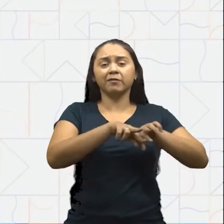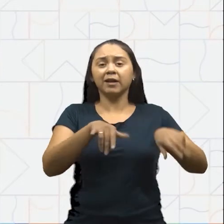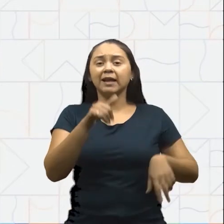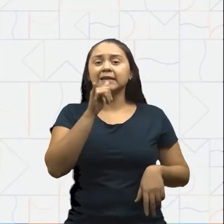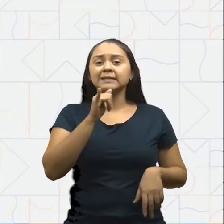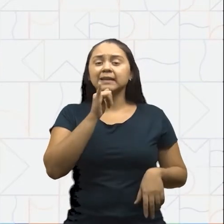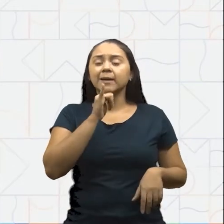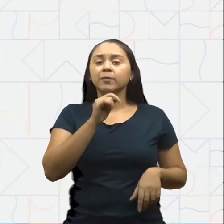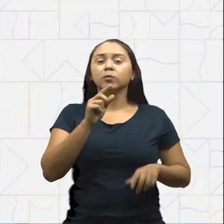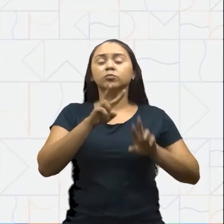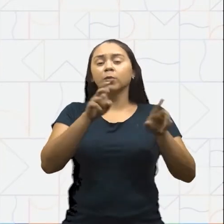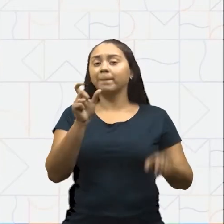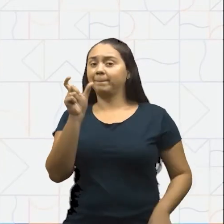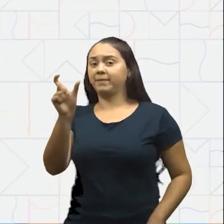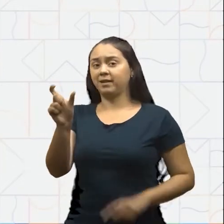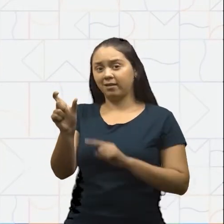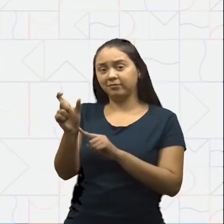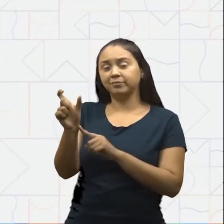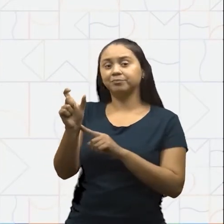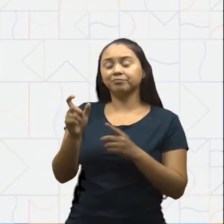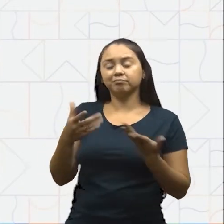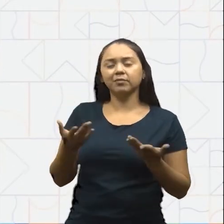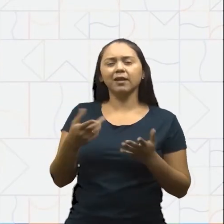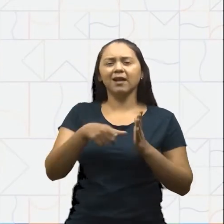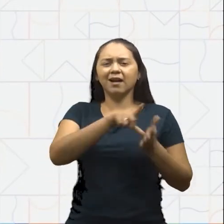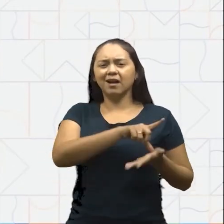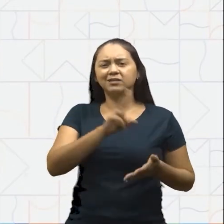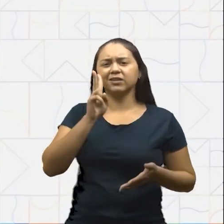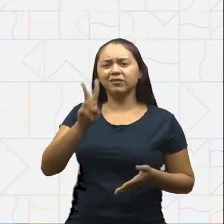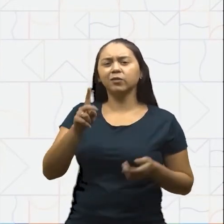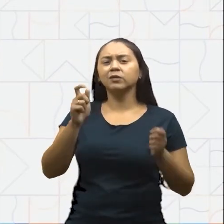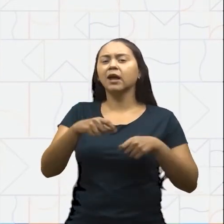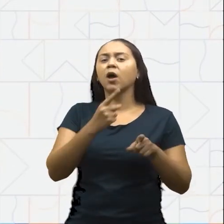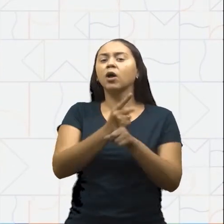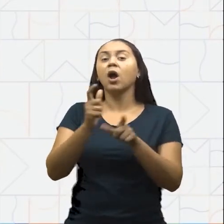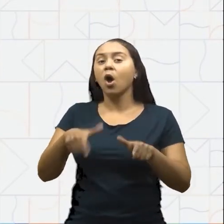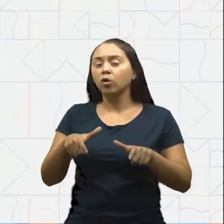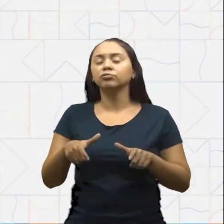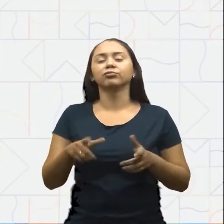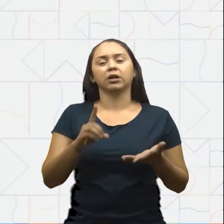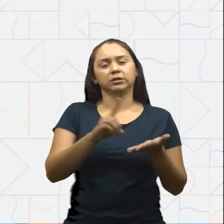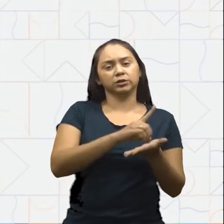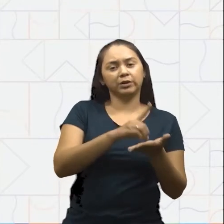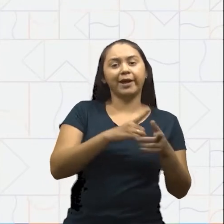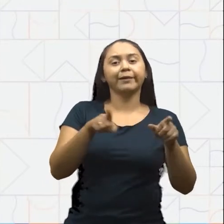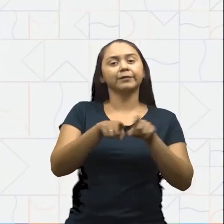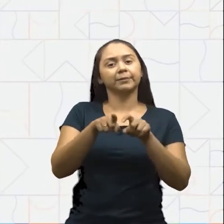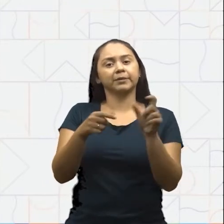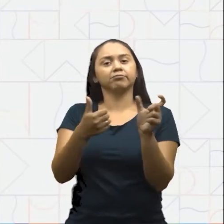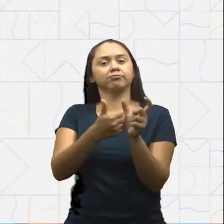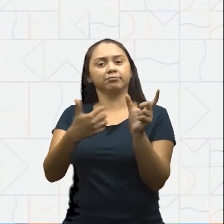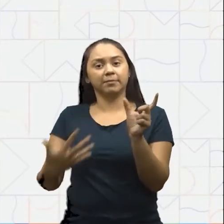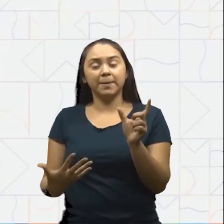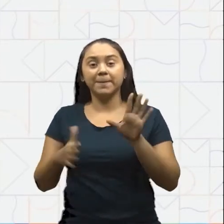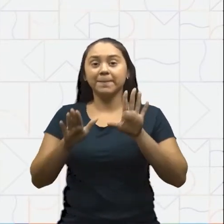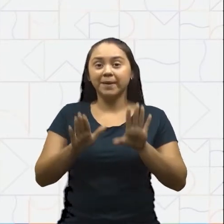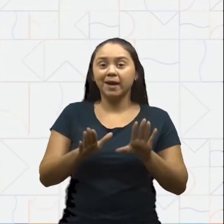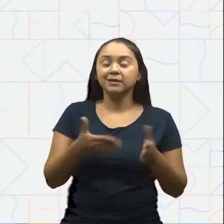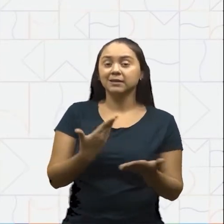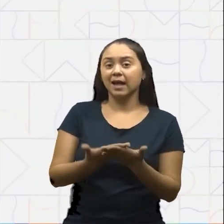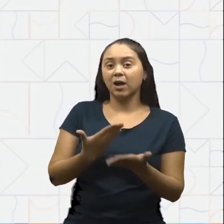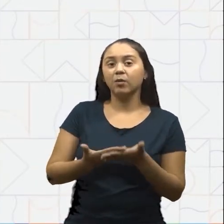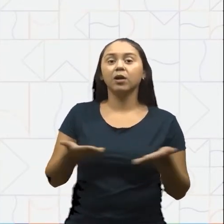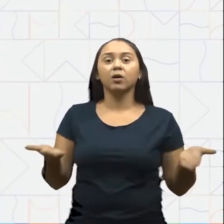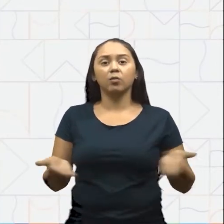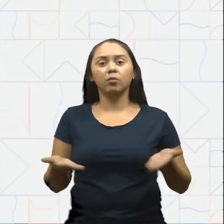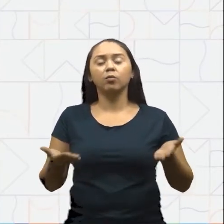uma palavra. Como acabamos de ver, podemos encontrá-los em dicionários e enciclopédias. Porém, na aula de